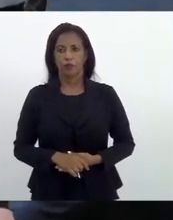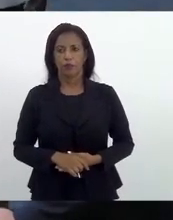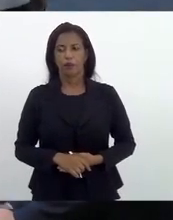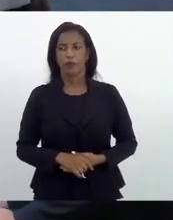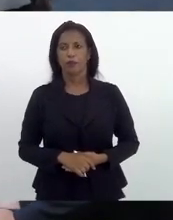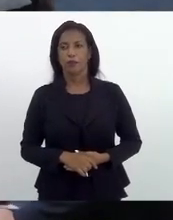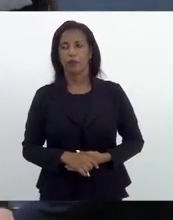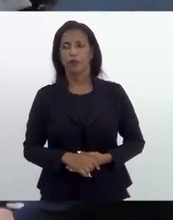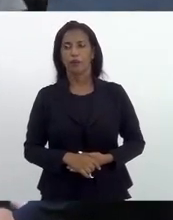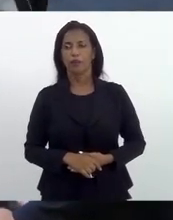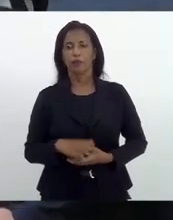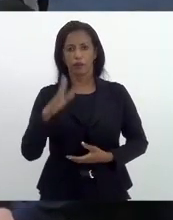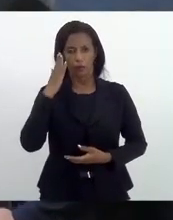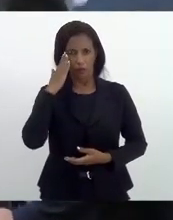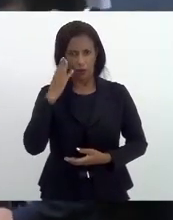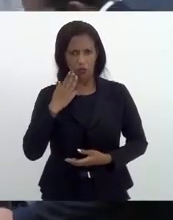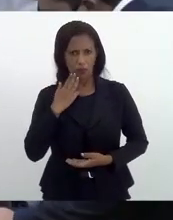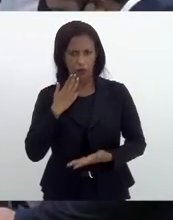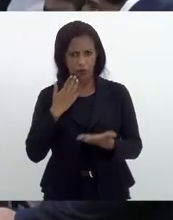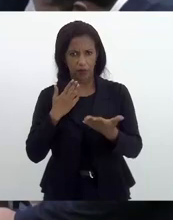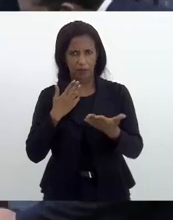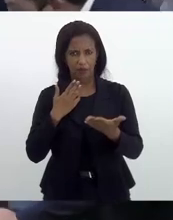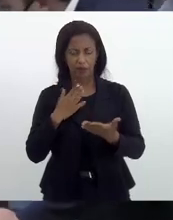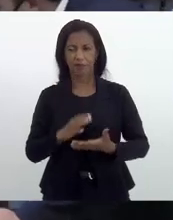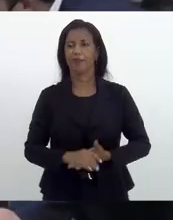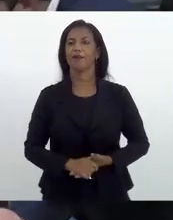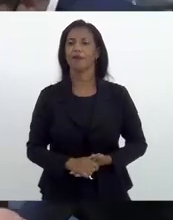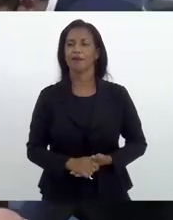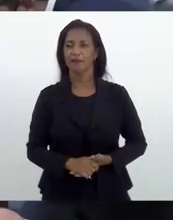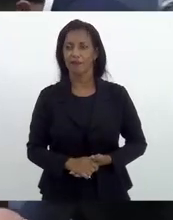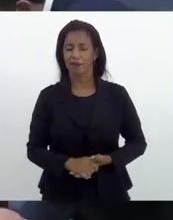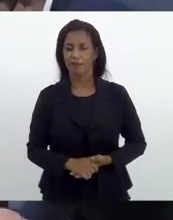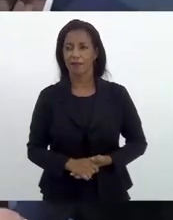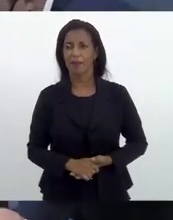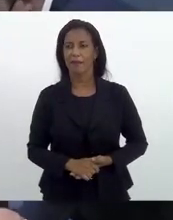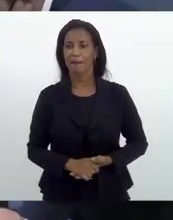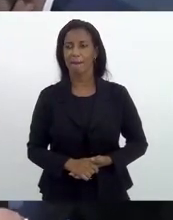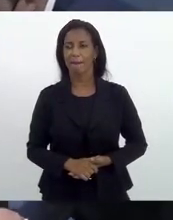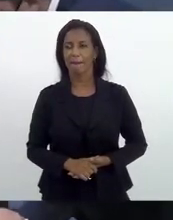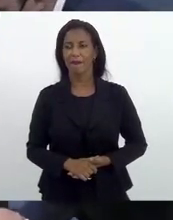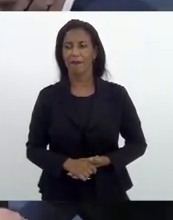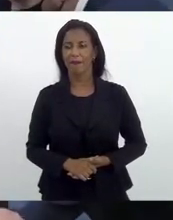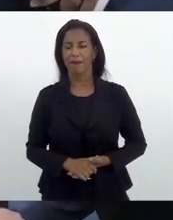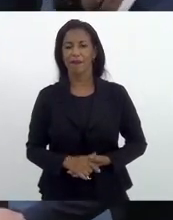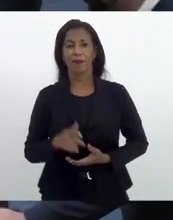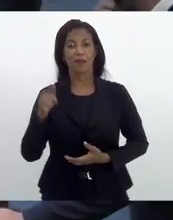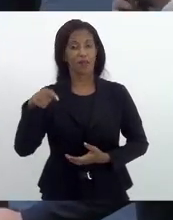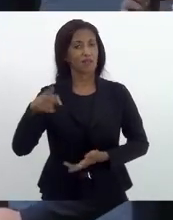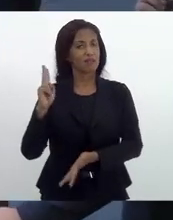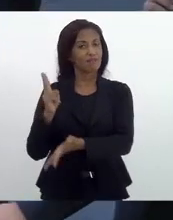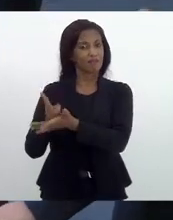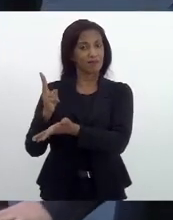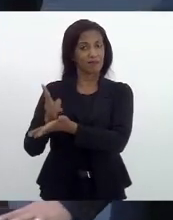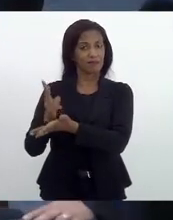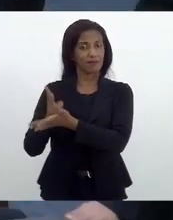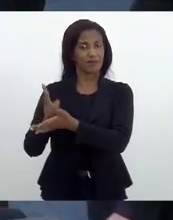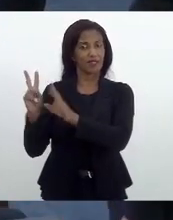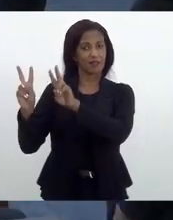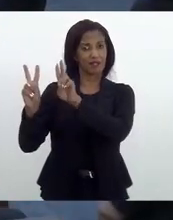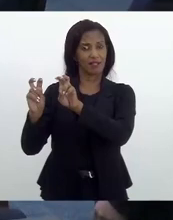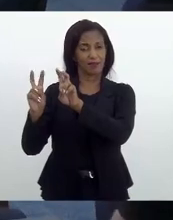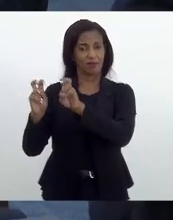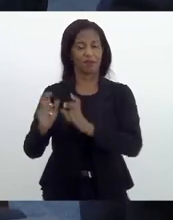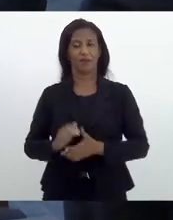Entendido, Valdeca? Entendido. Mas eu quero levantar uma questão ainda. Por favor. que é desse mesmo tema.